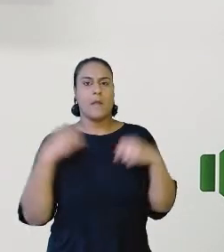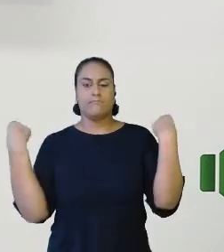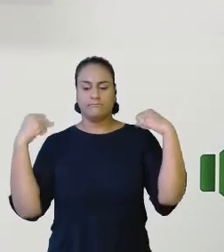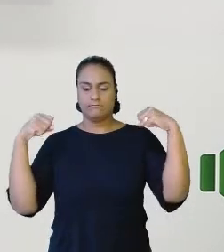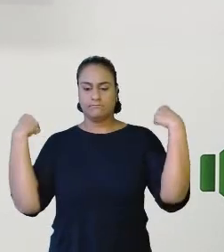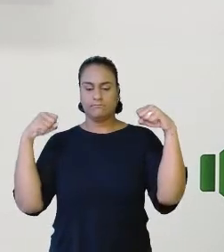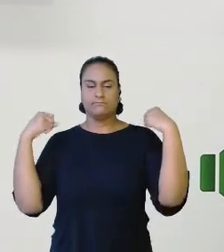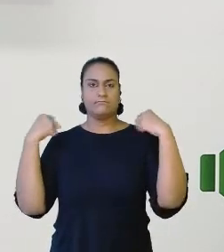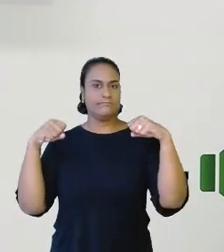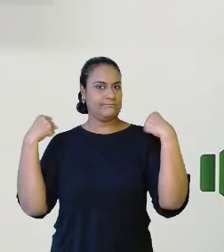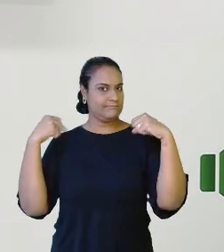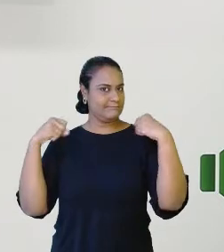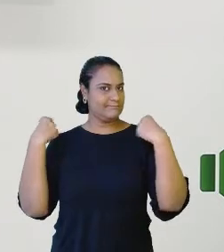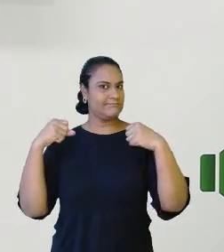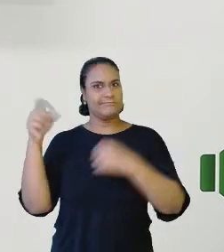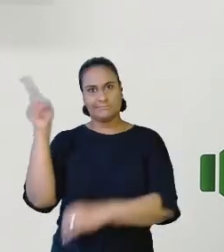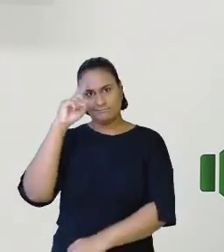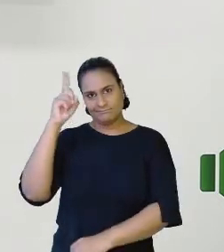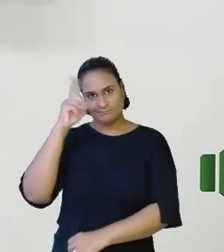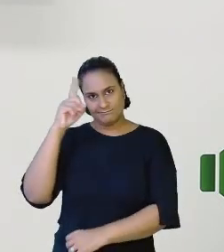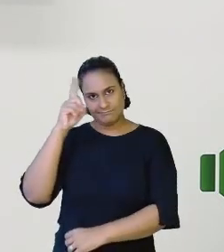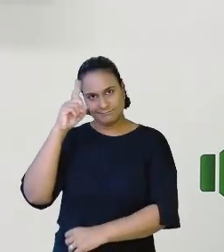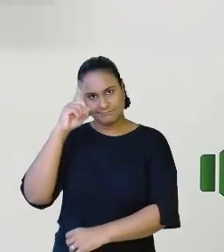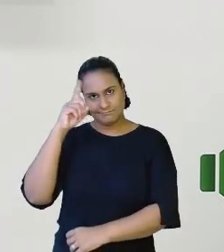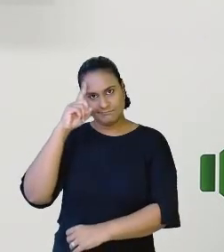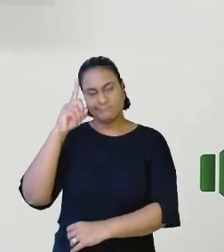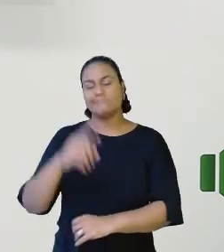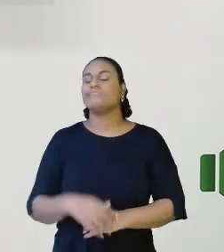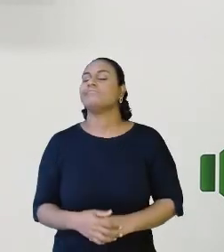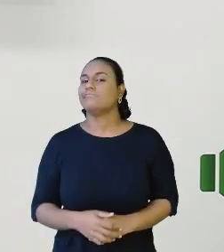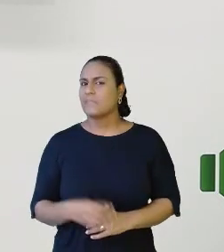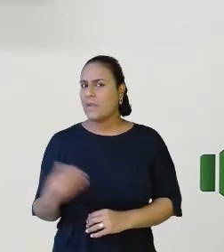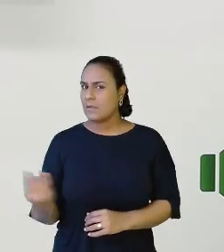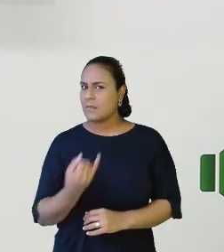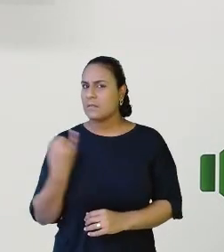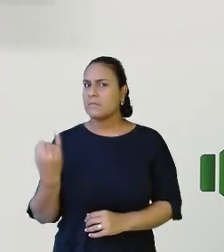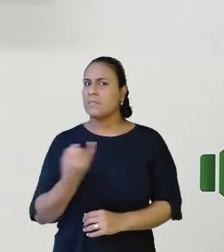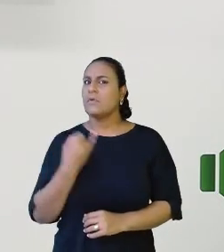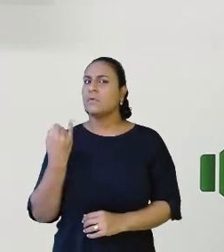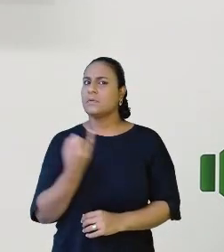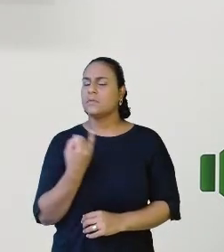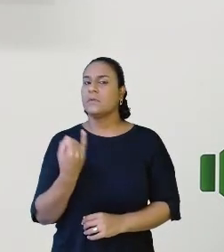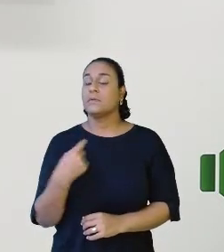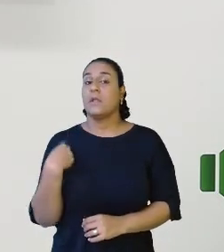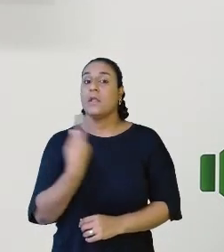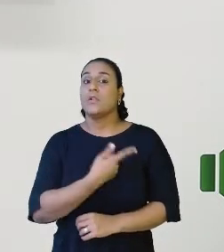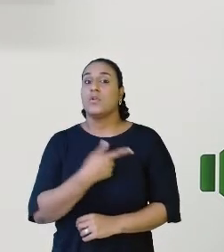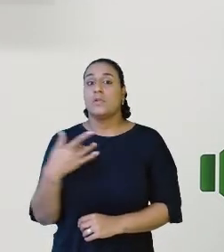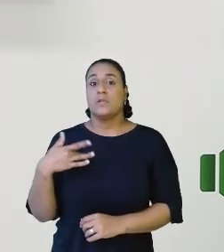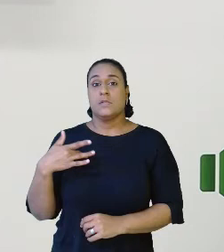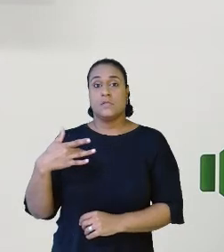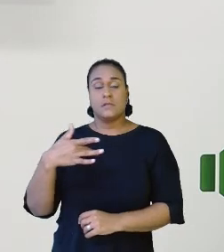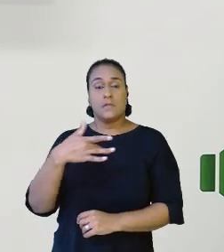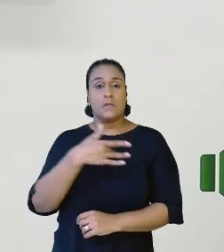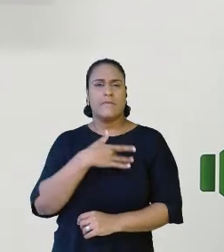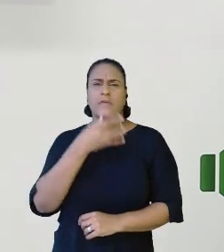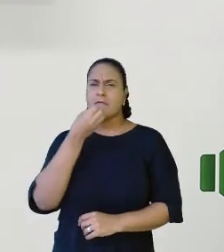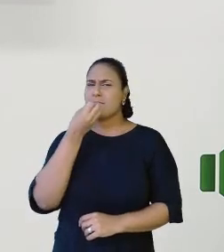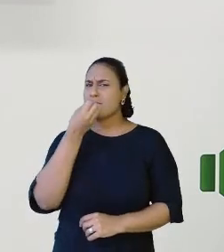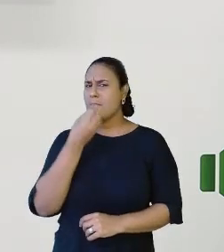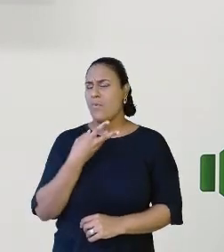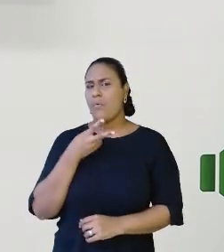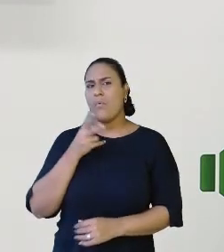exercícios, praticar atividades físicas. Isso é muito importante para fazer com que a nossa saúde como um todo